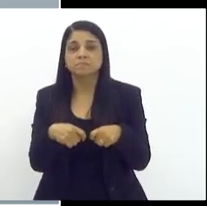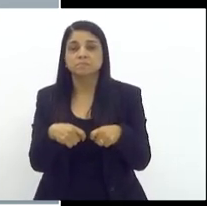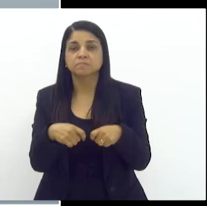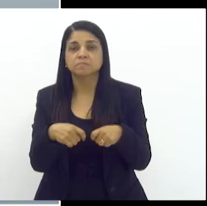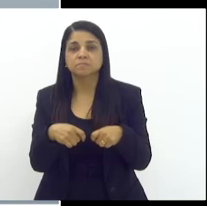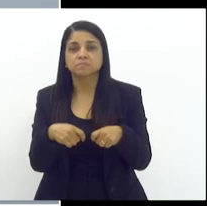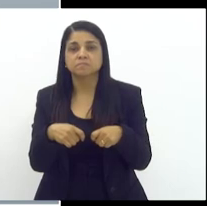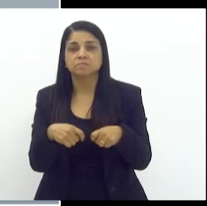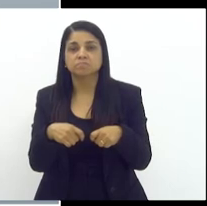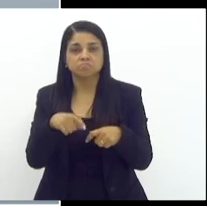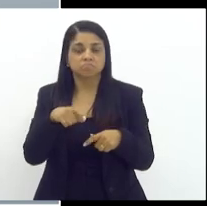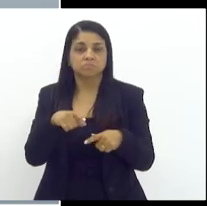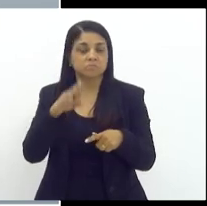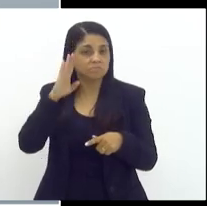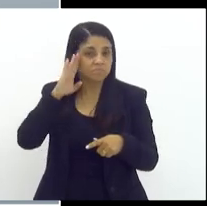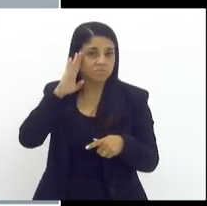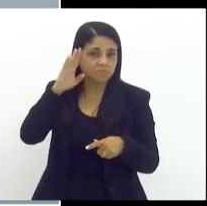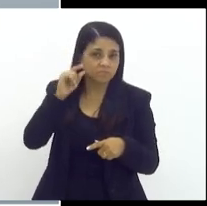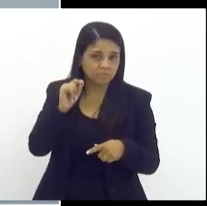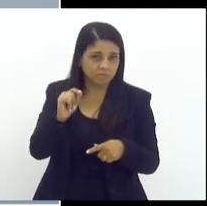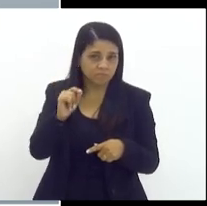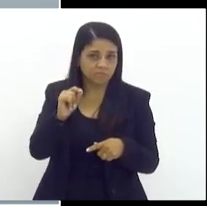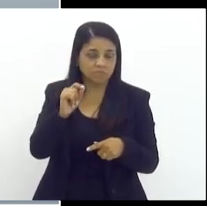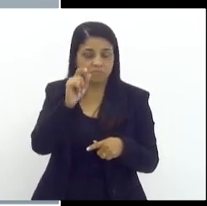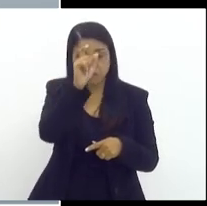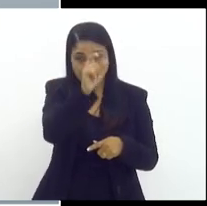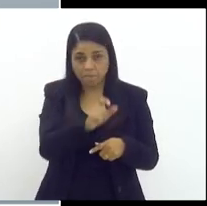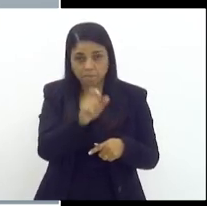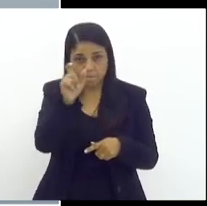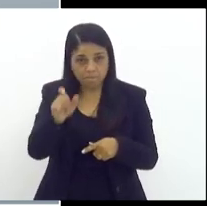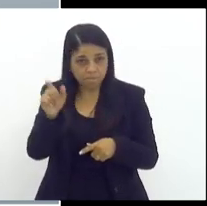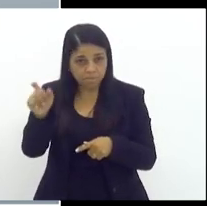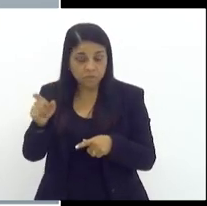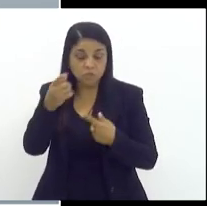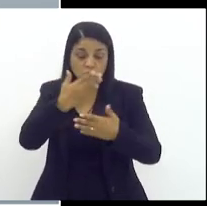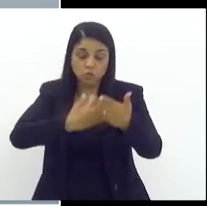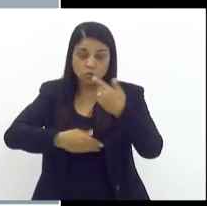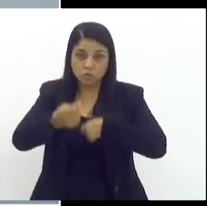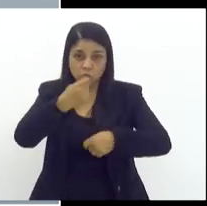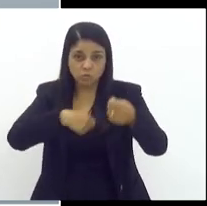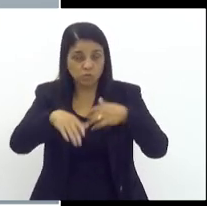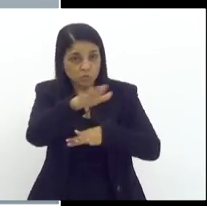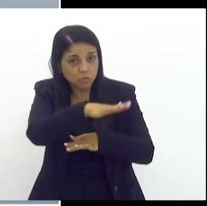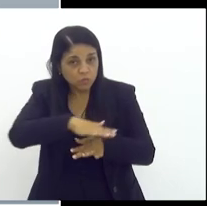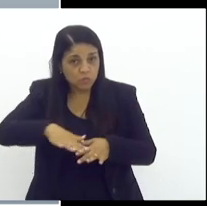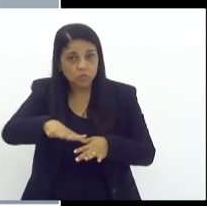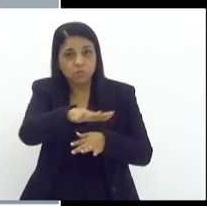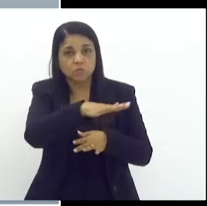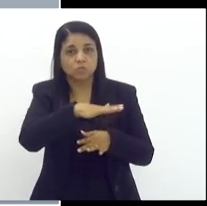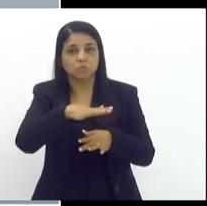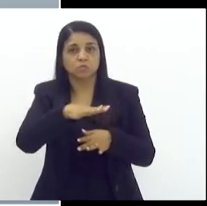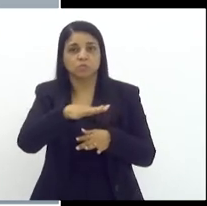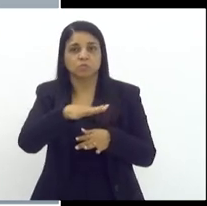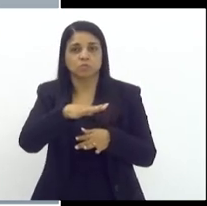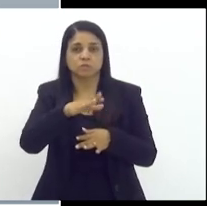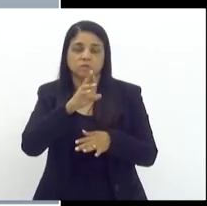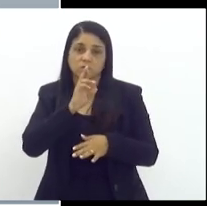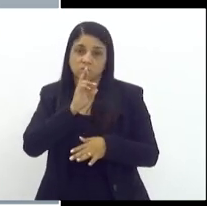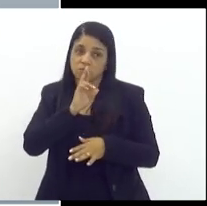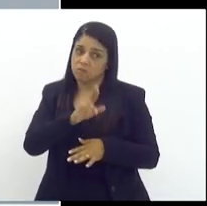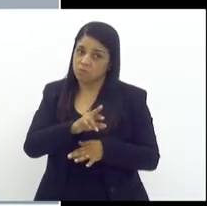com preferências individuais e Nas condições de mercado e não em